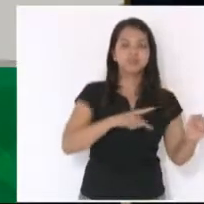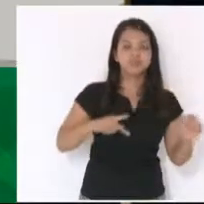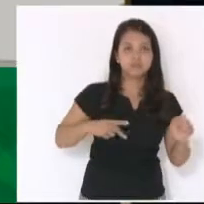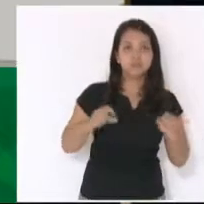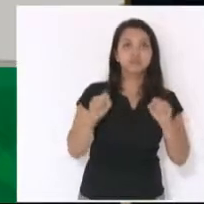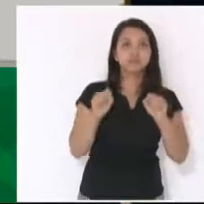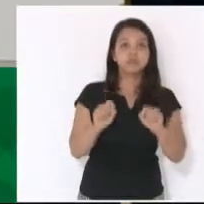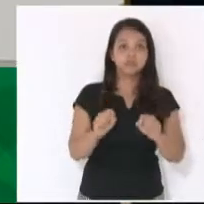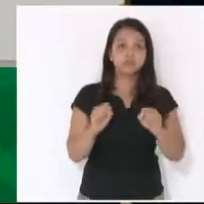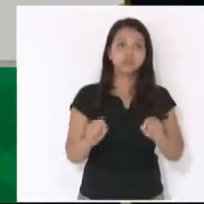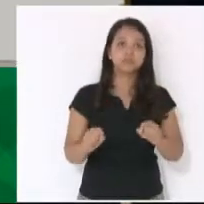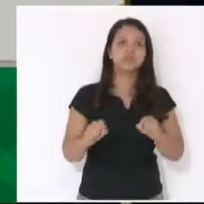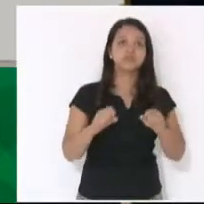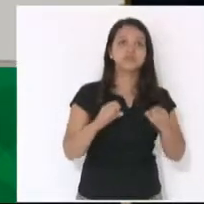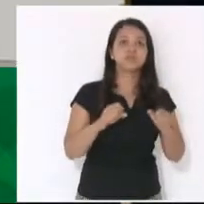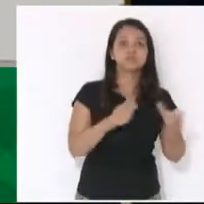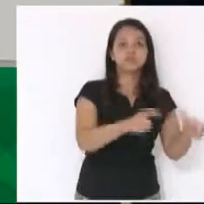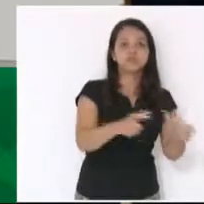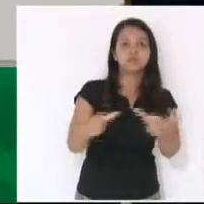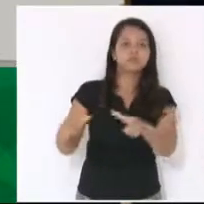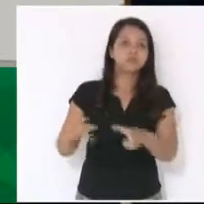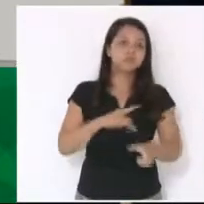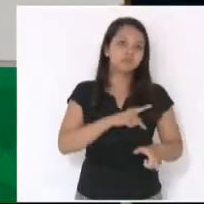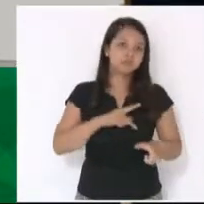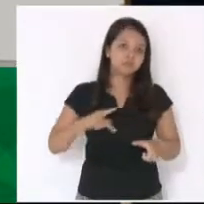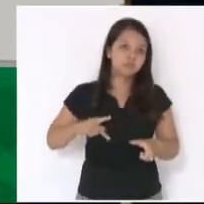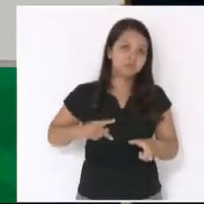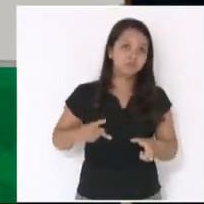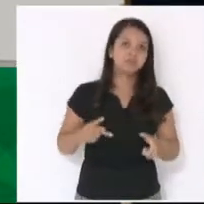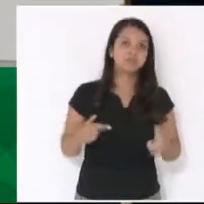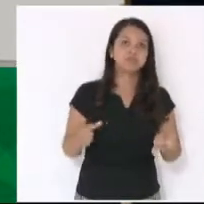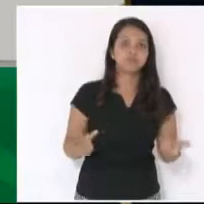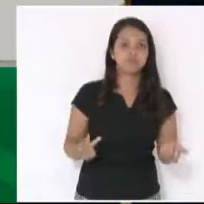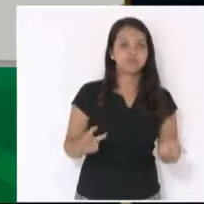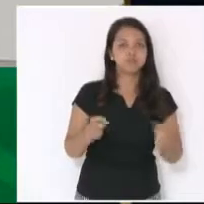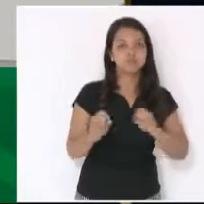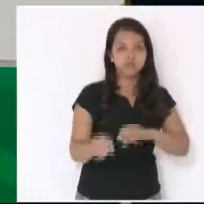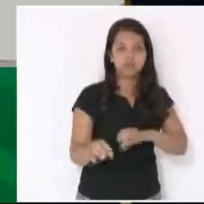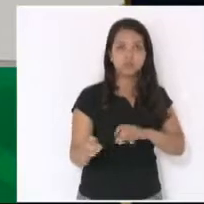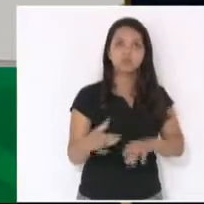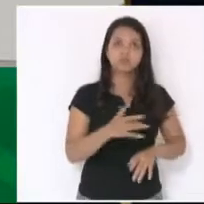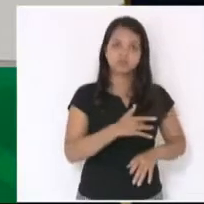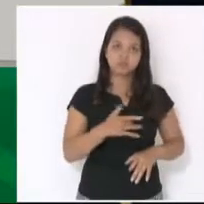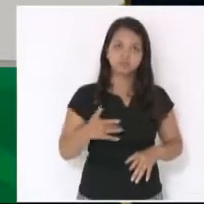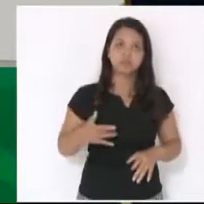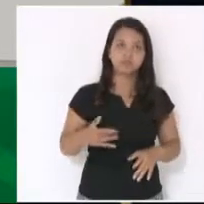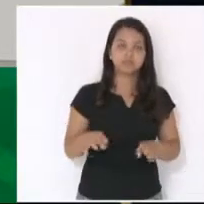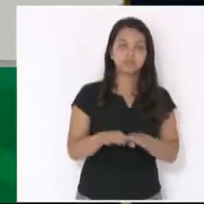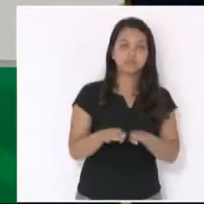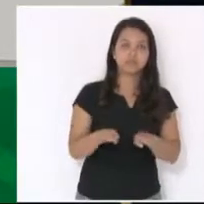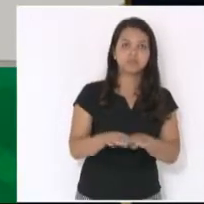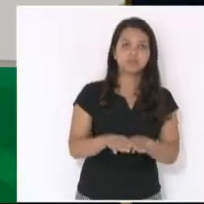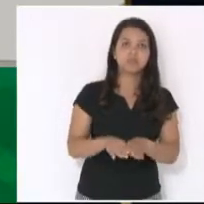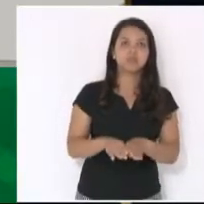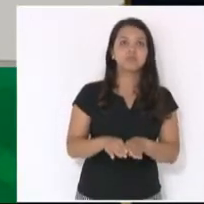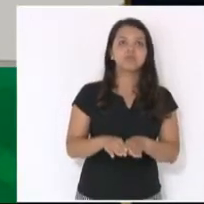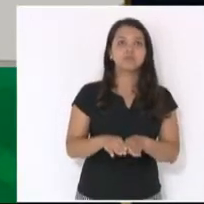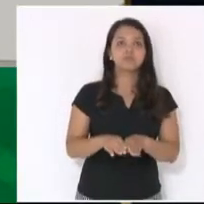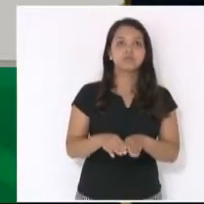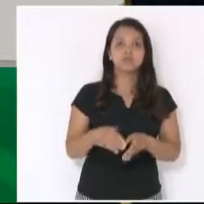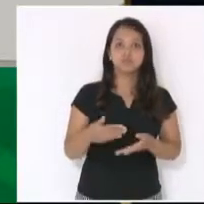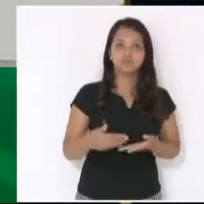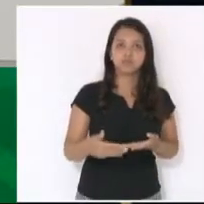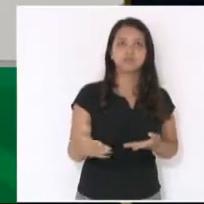e mais órgãos públicos inclusive da educação e da saúde e já passamos a